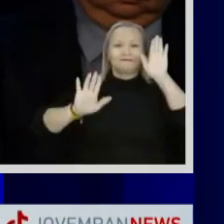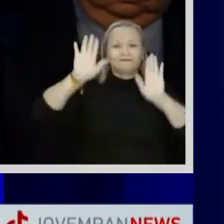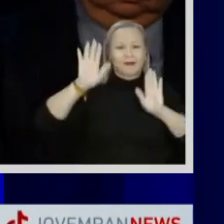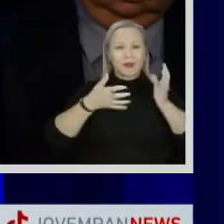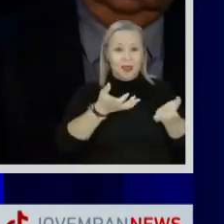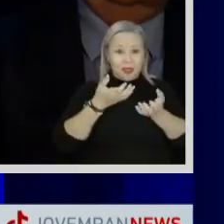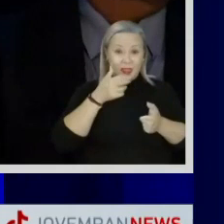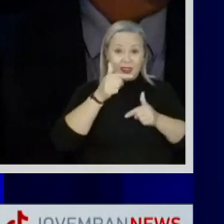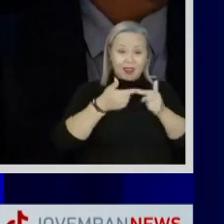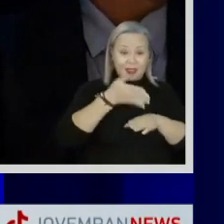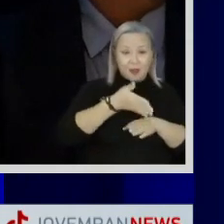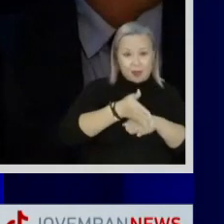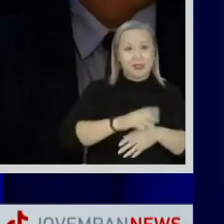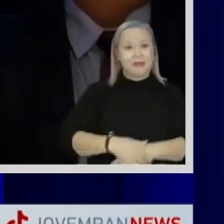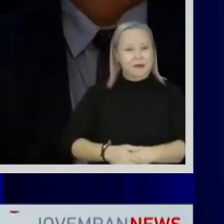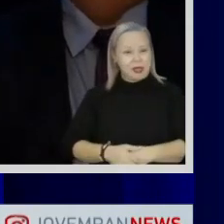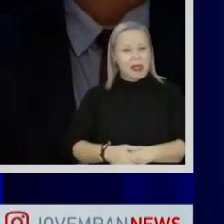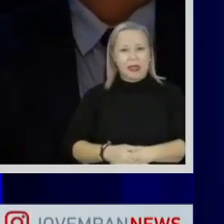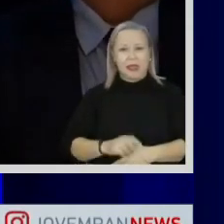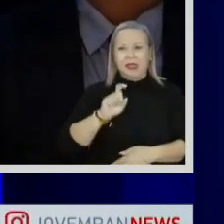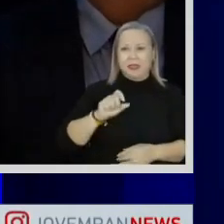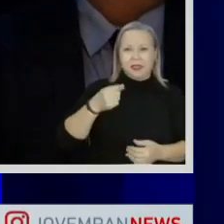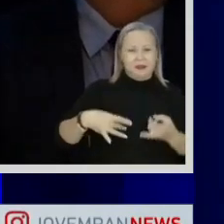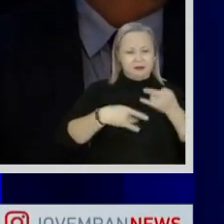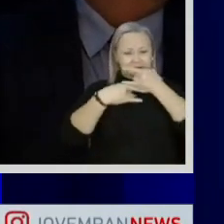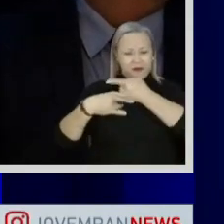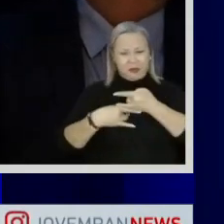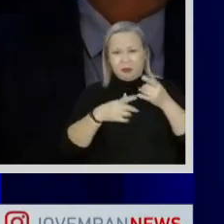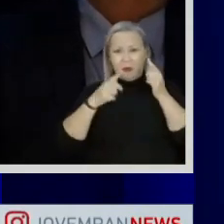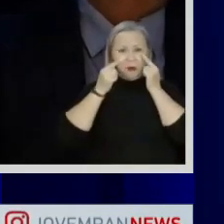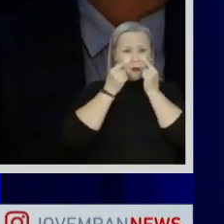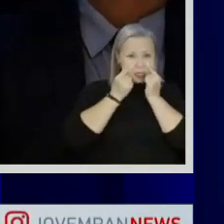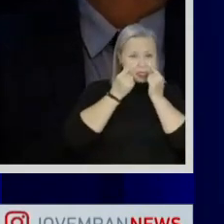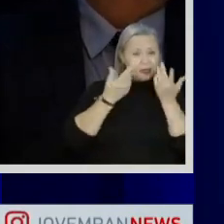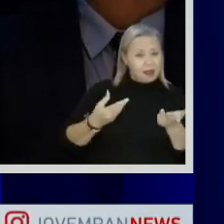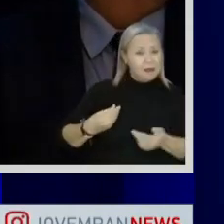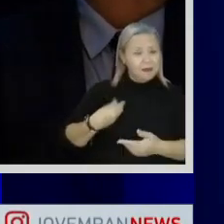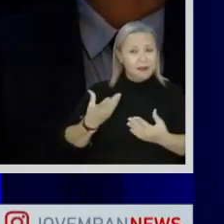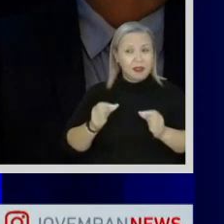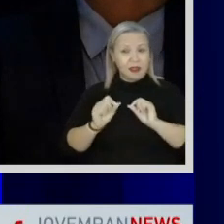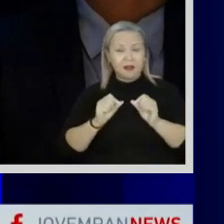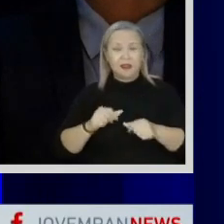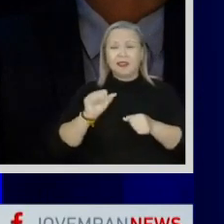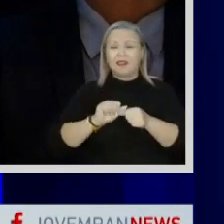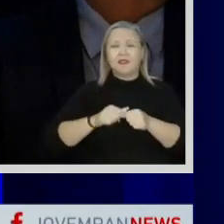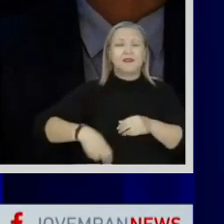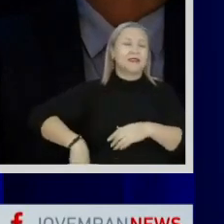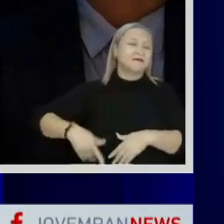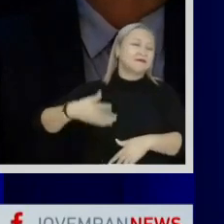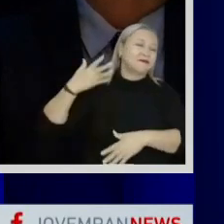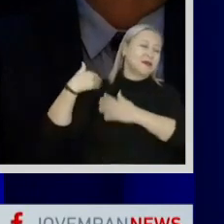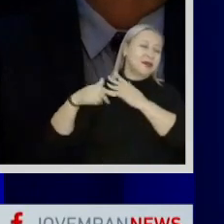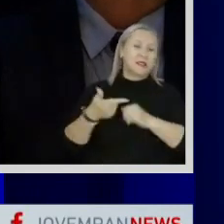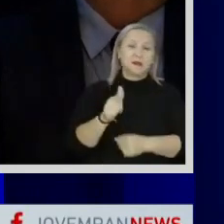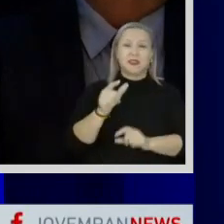de todos. Então, eu estou assumindo esse conceito. Aqui, todos os dias, a gente vê, então, que